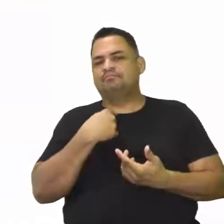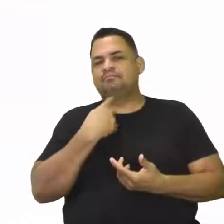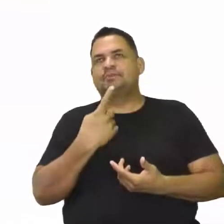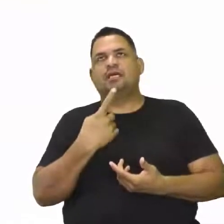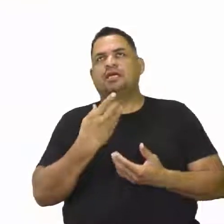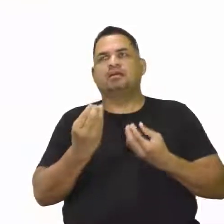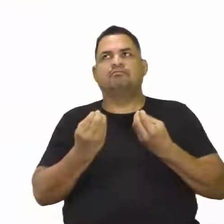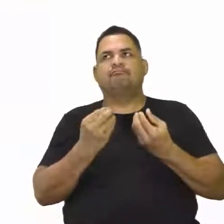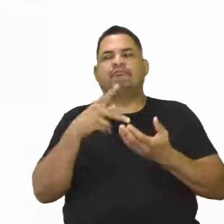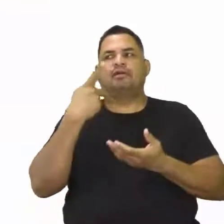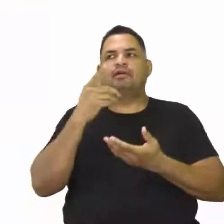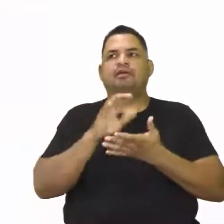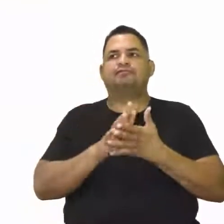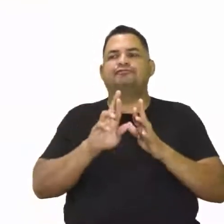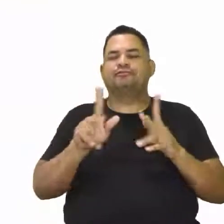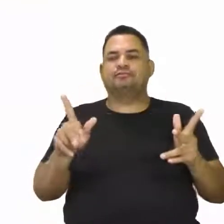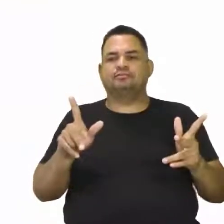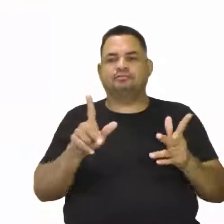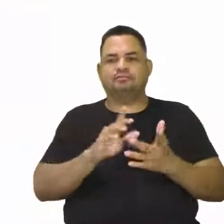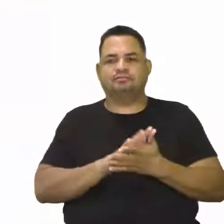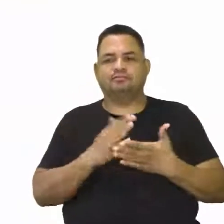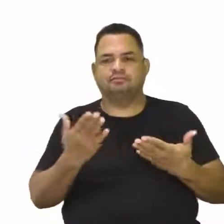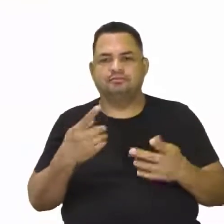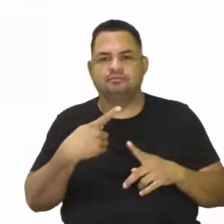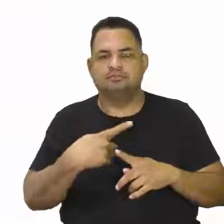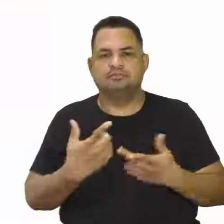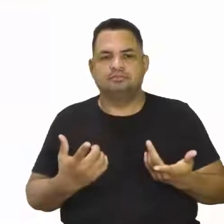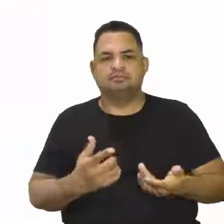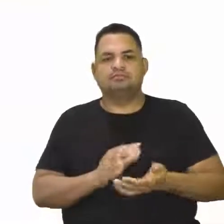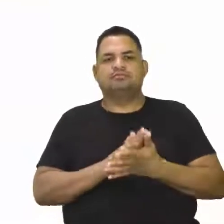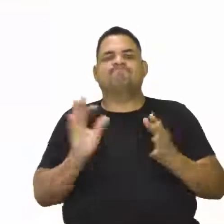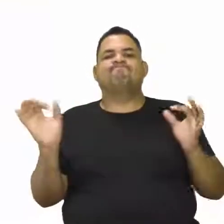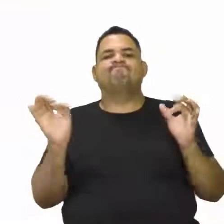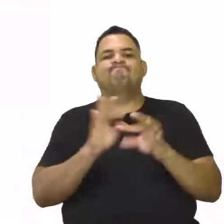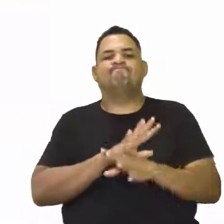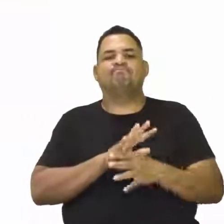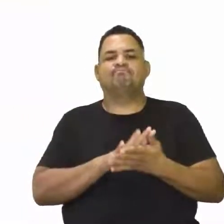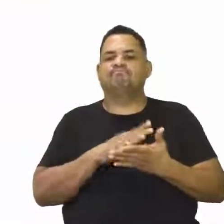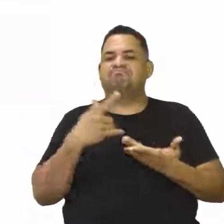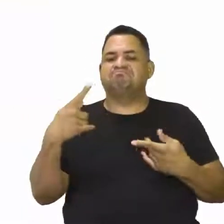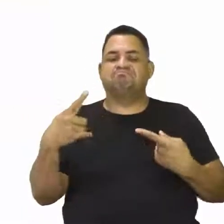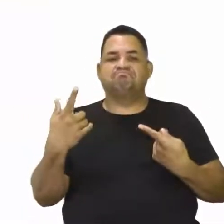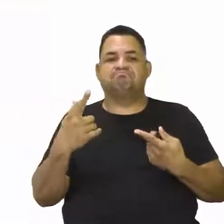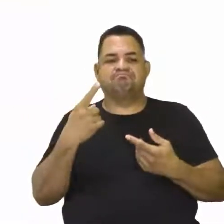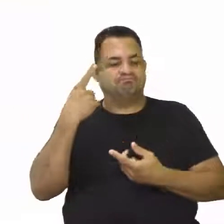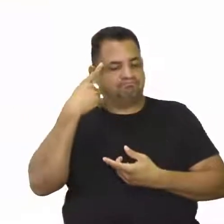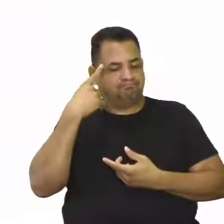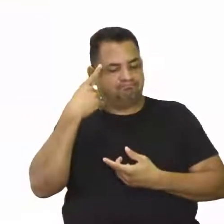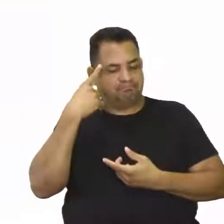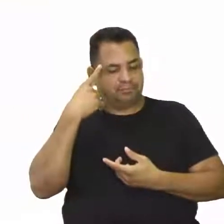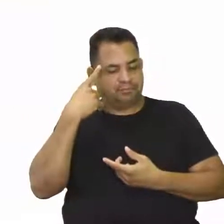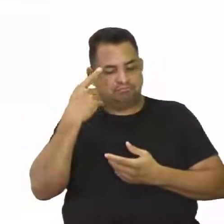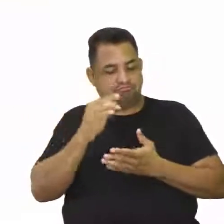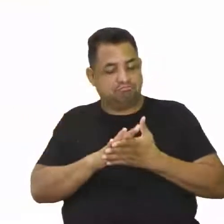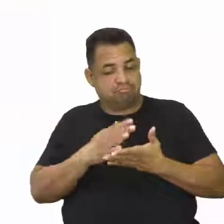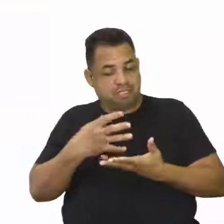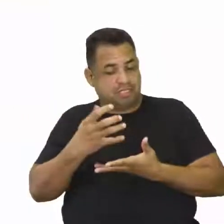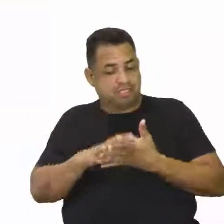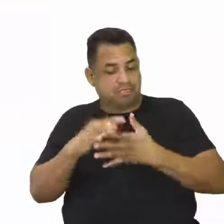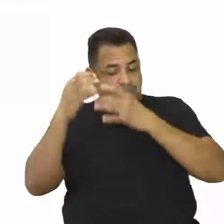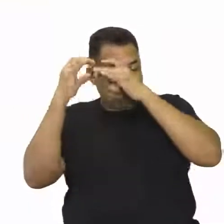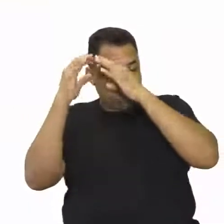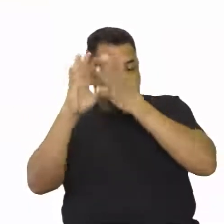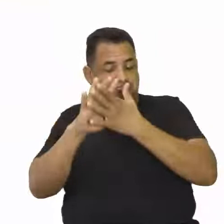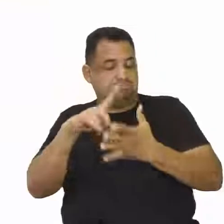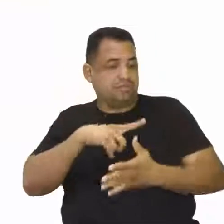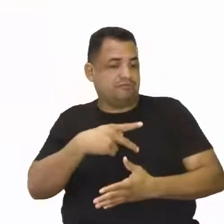de falar. Se isso acontece, é por causa daquilo. Pronto, é a consequência. Se eu penso, logo existo. Ou se eu